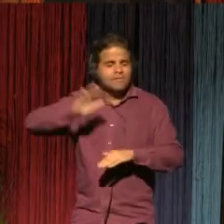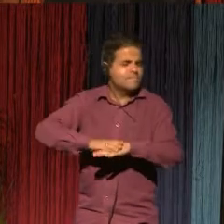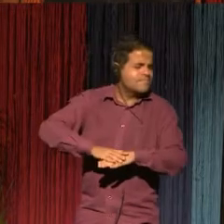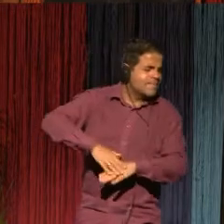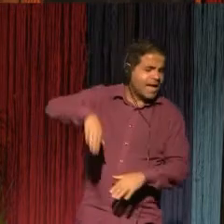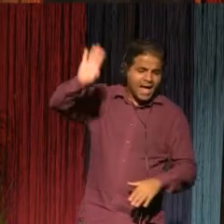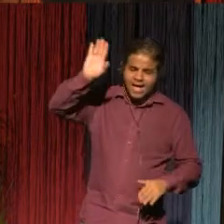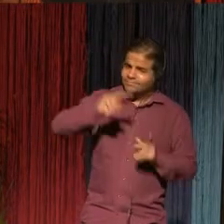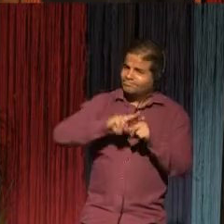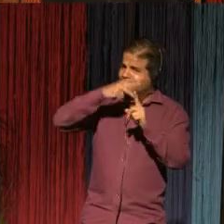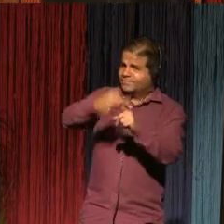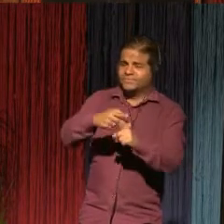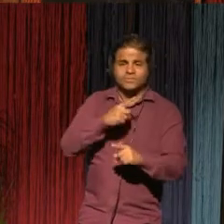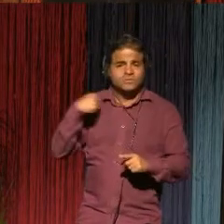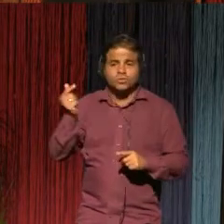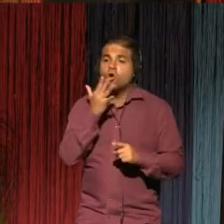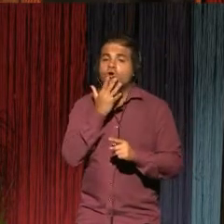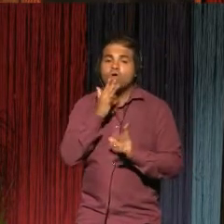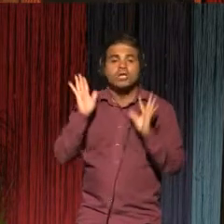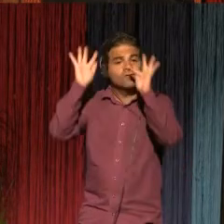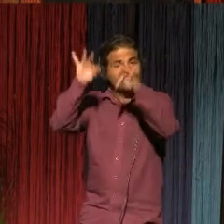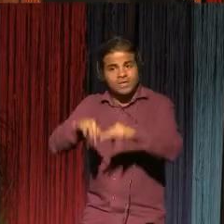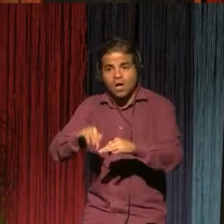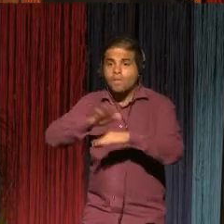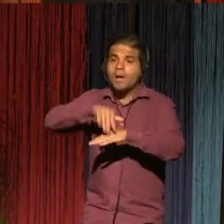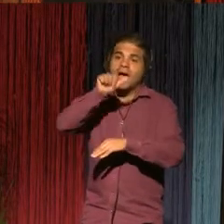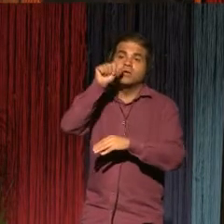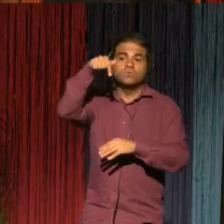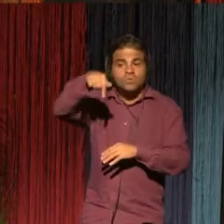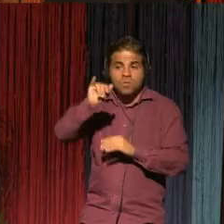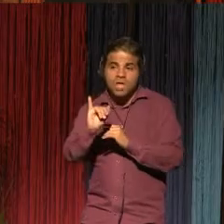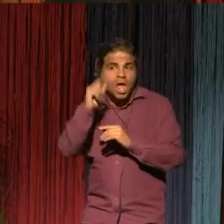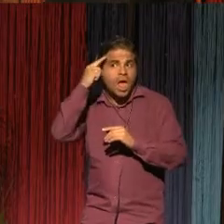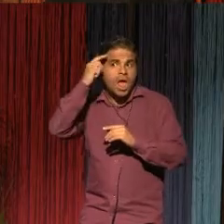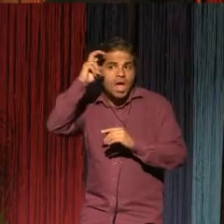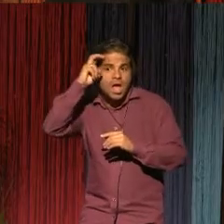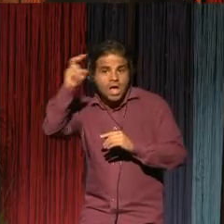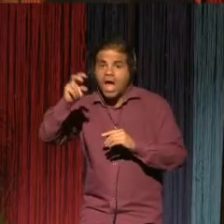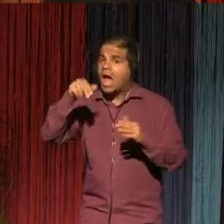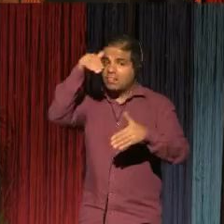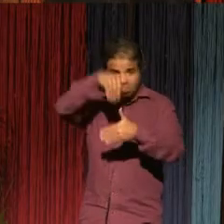o dobro das notas finais do que o QI, mesmo na universidade.